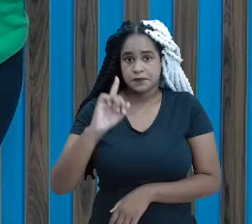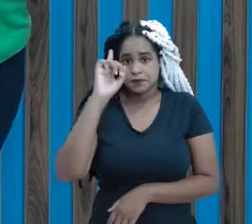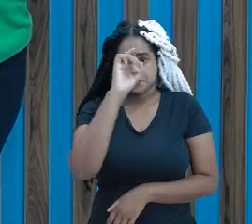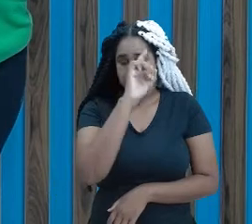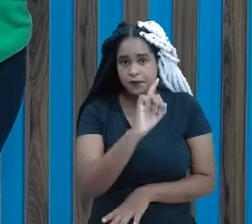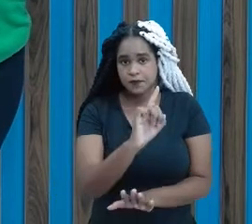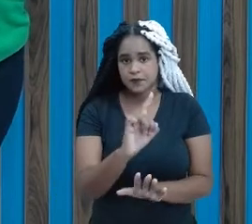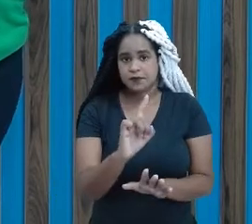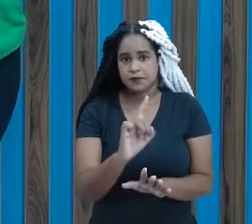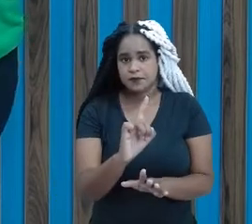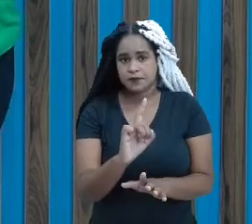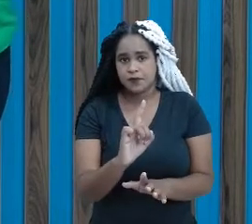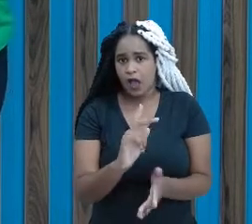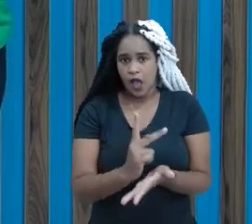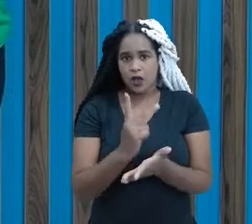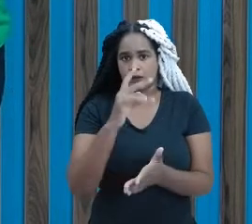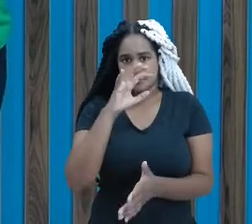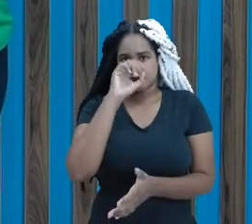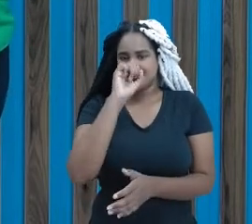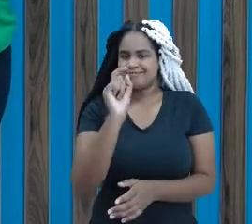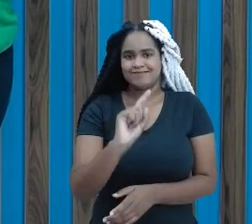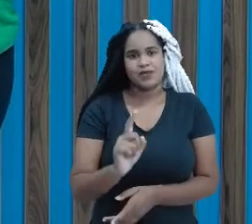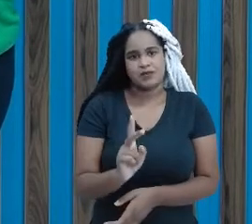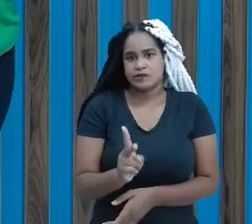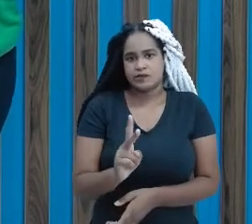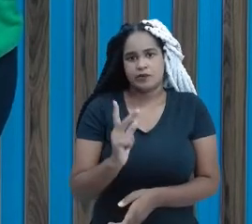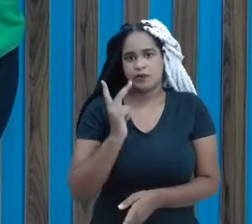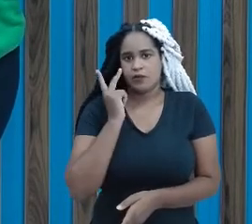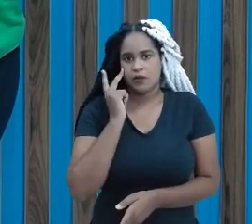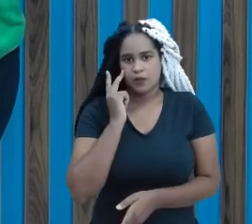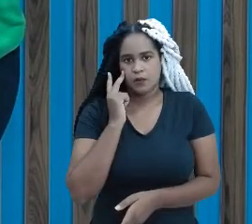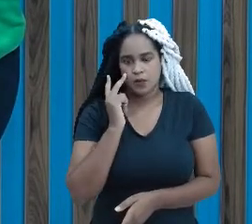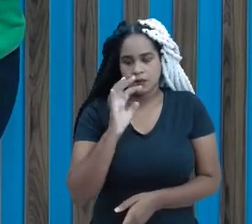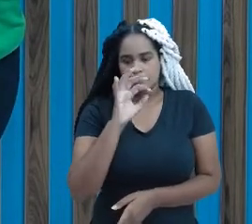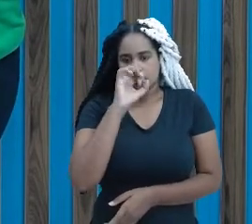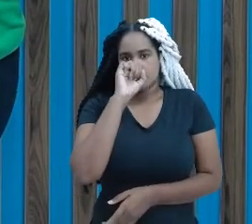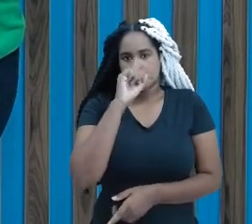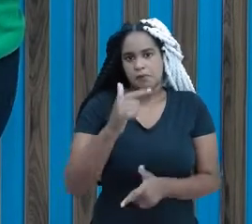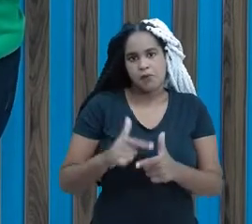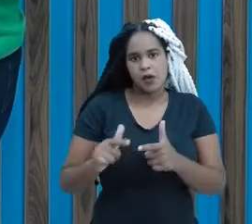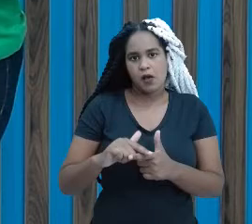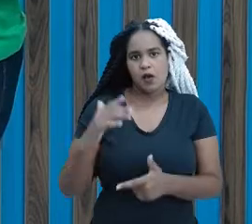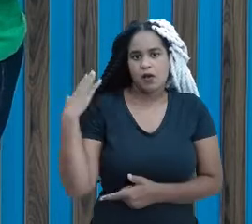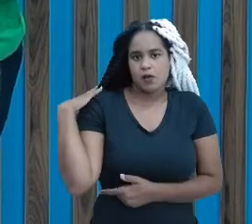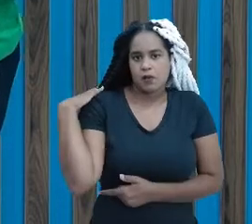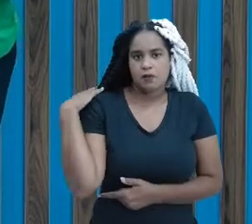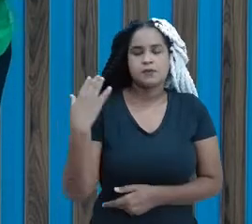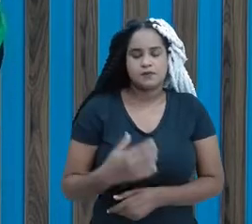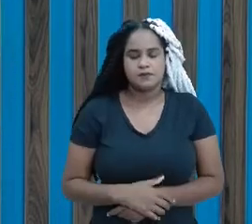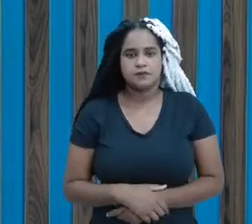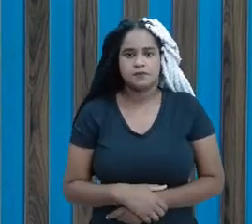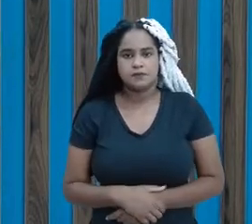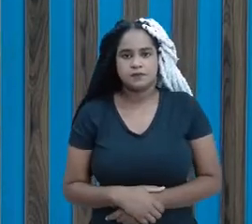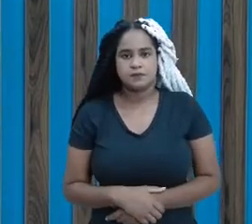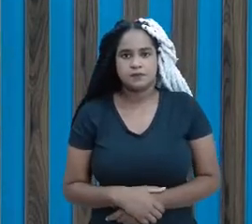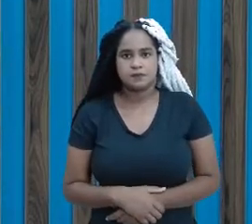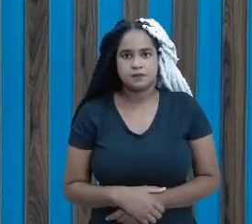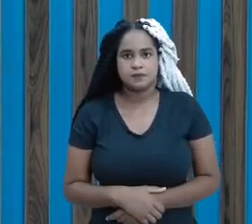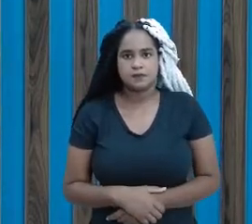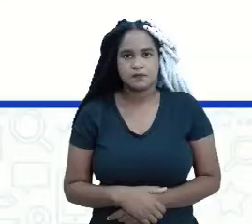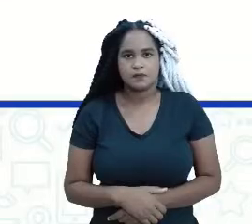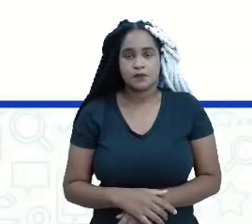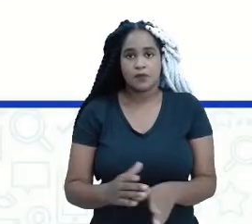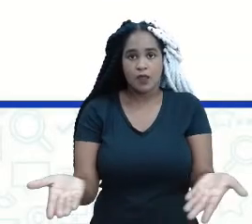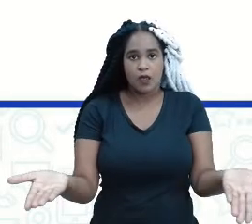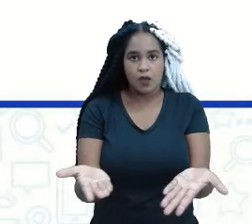parte respiratória, tá certo? Então, são essas as questões aí do indivíduo com síndrome de Down. A síndrome